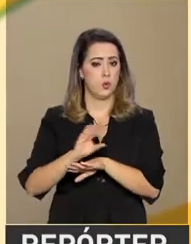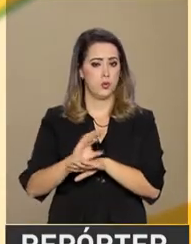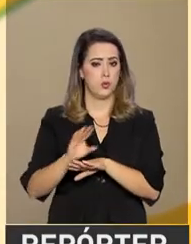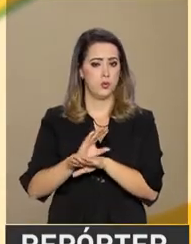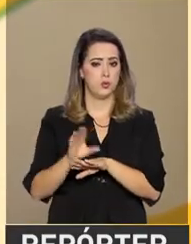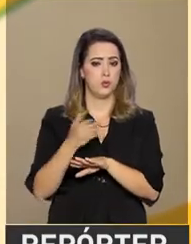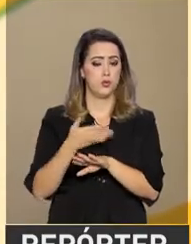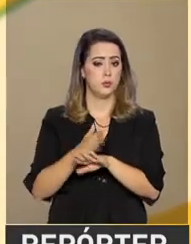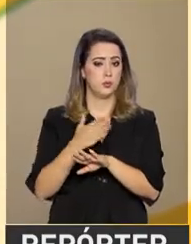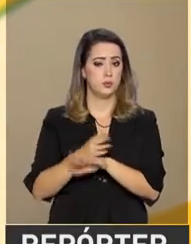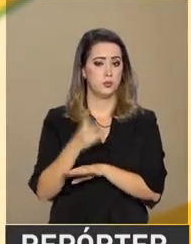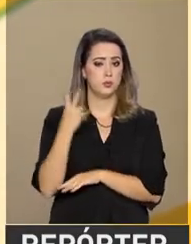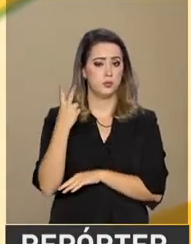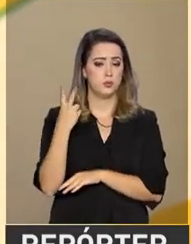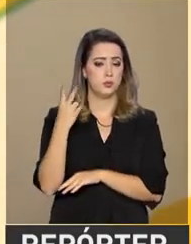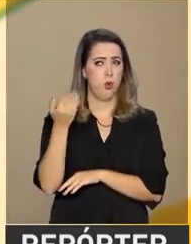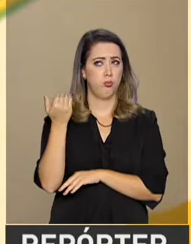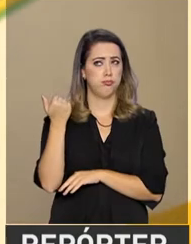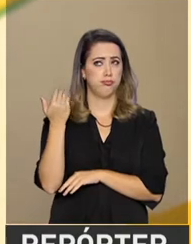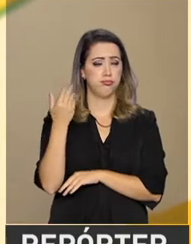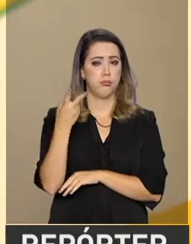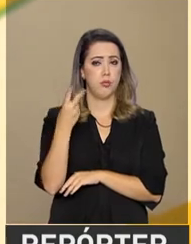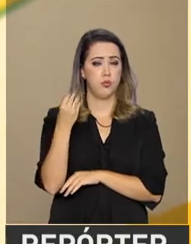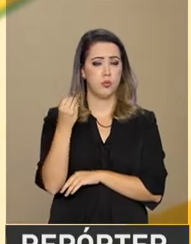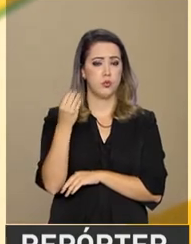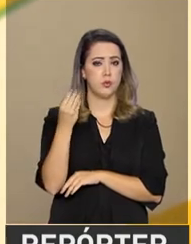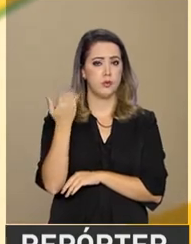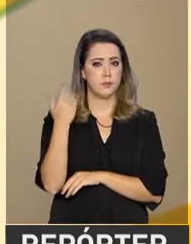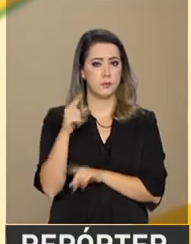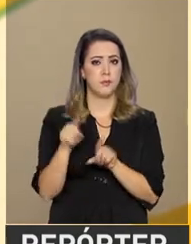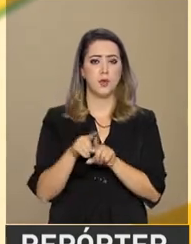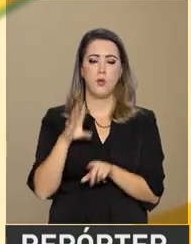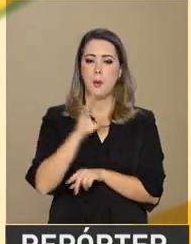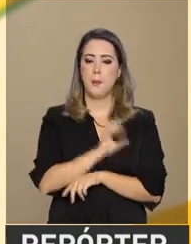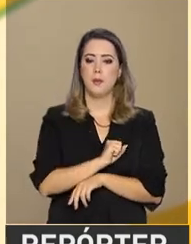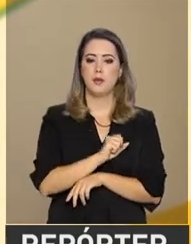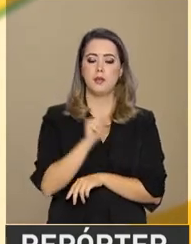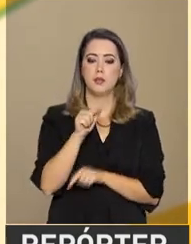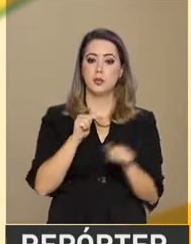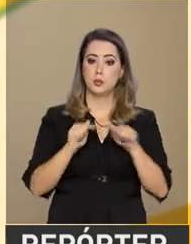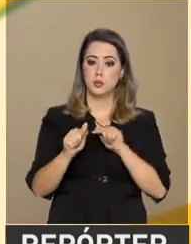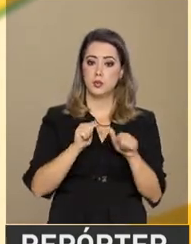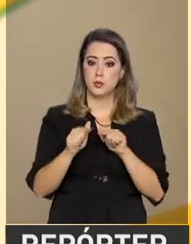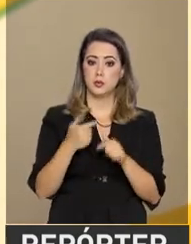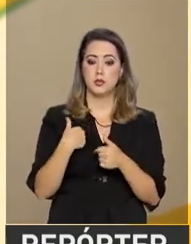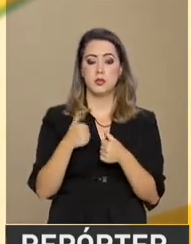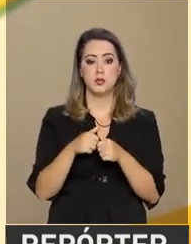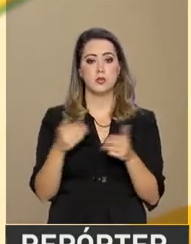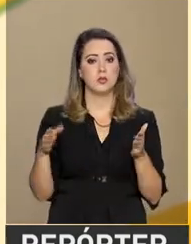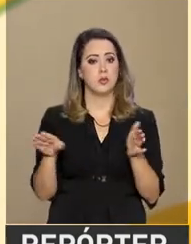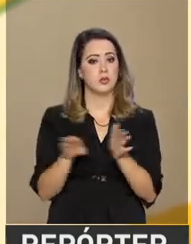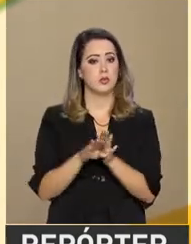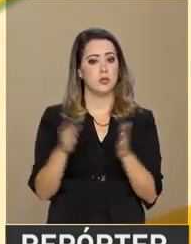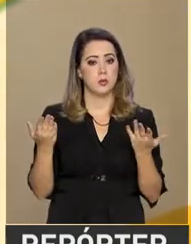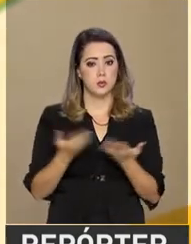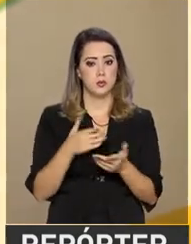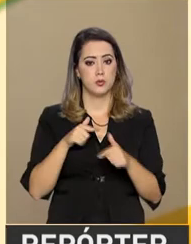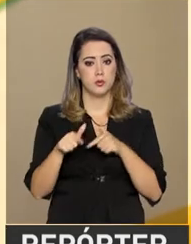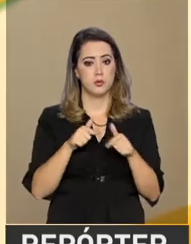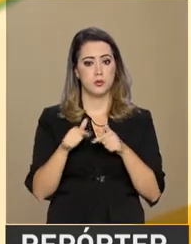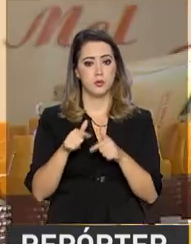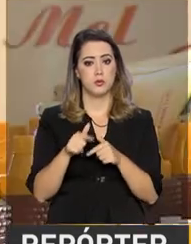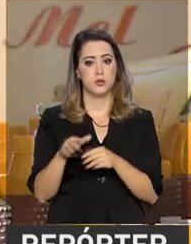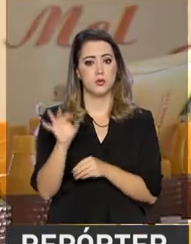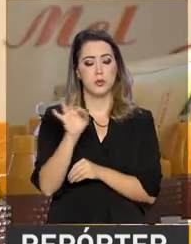em 2000 e desde tão apaixonada pela atividade eu estou até hoje trabalhando com